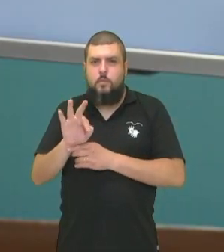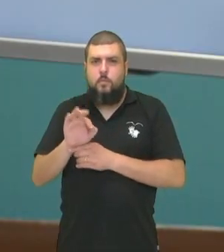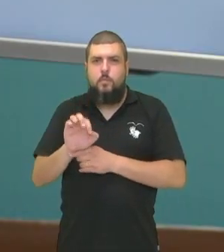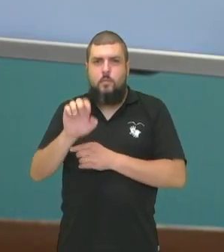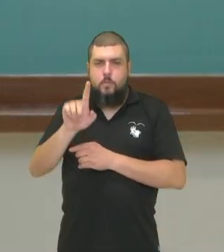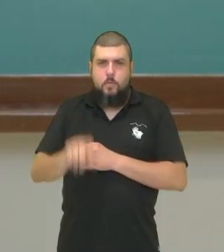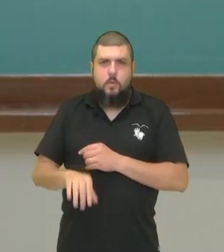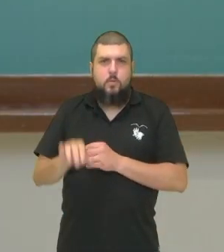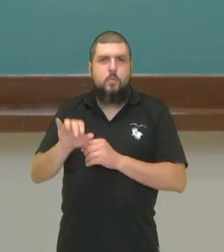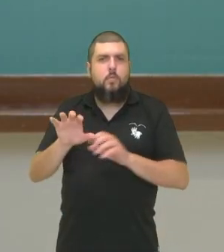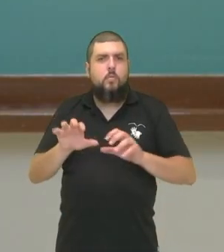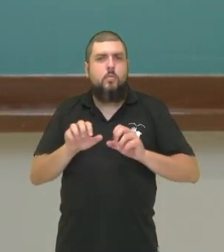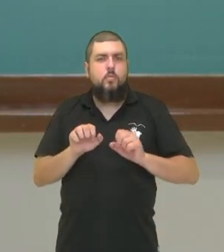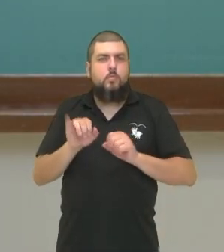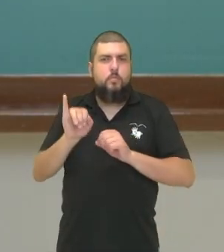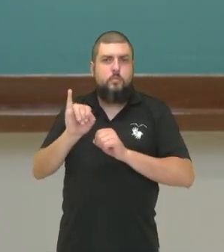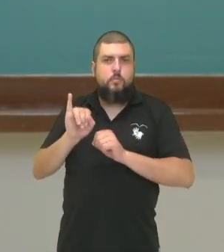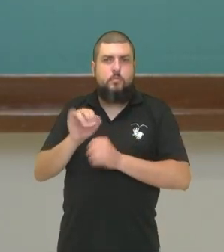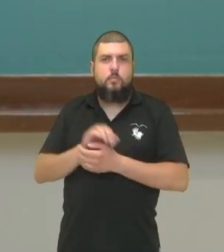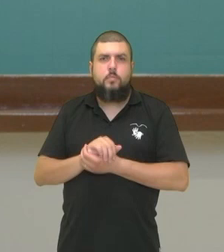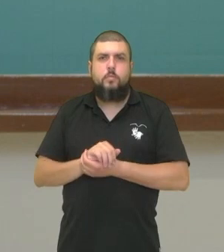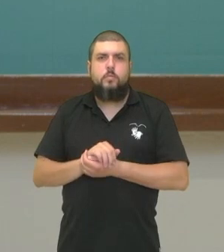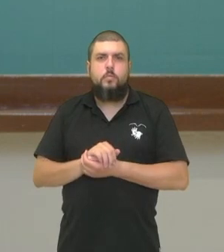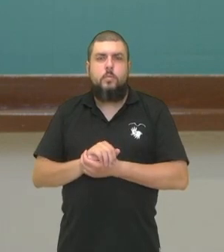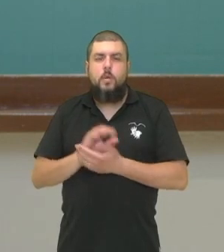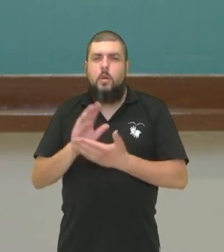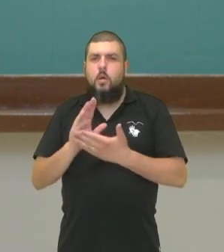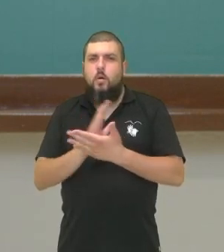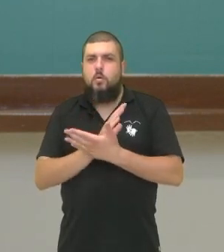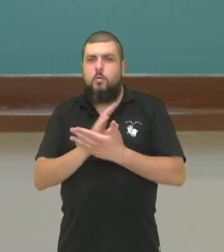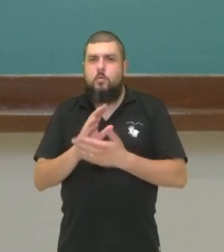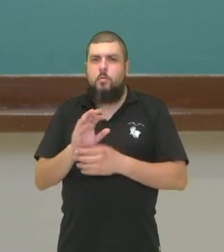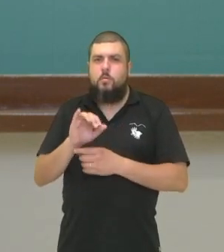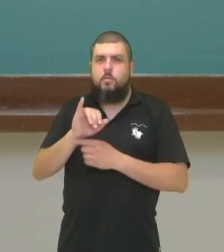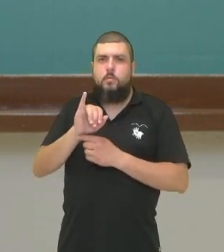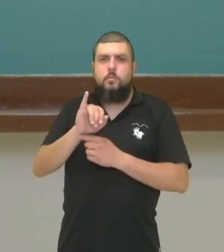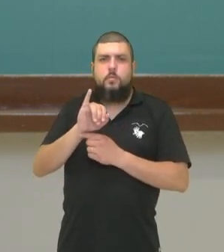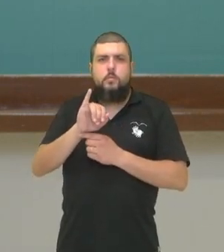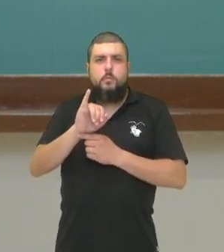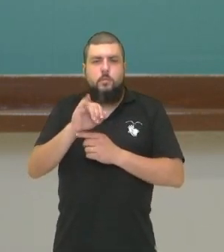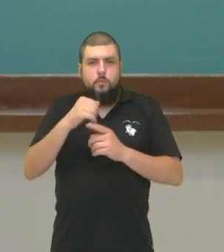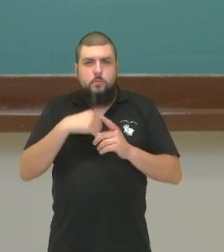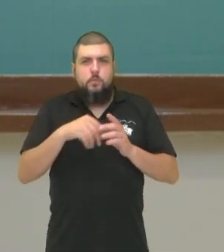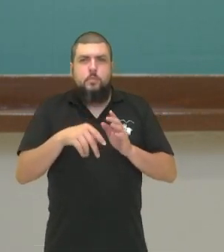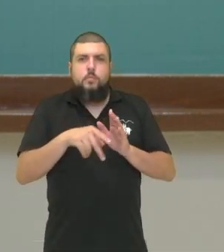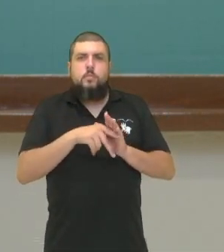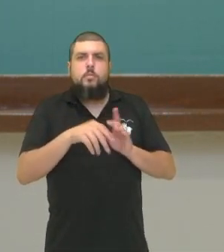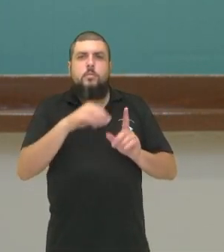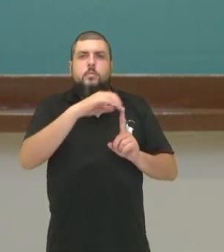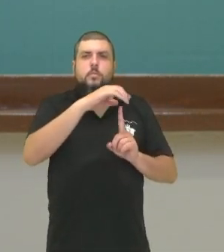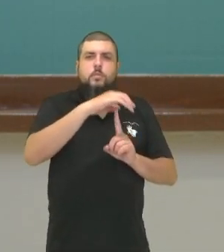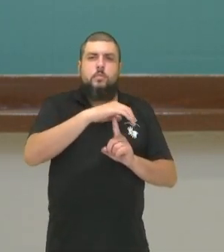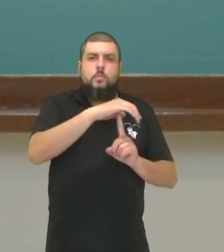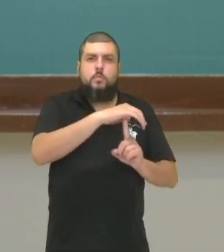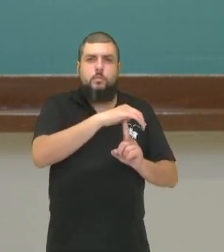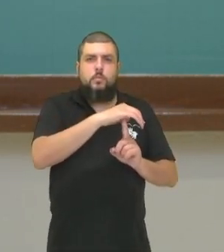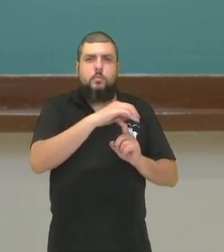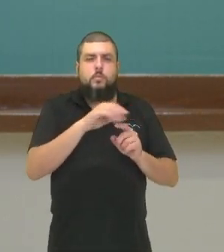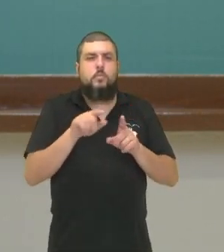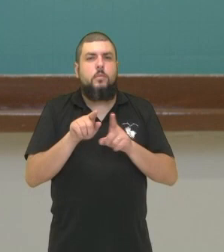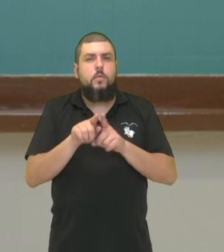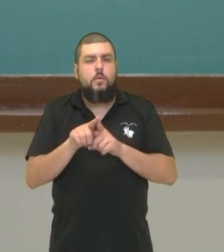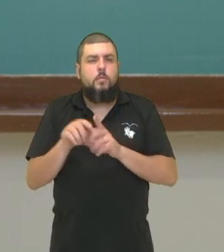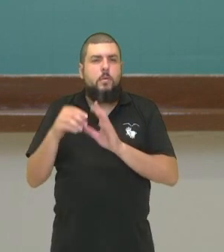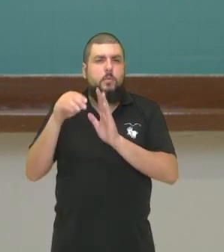sexualmente transmissíveis. Existem algumas ISTs que são infecções por fungos, mas também tem